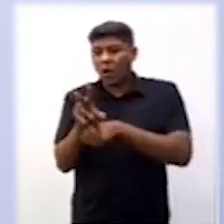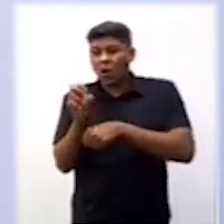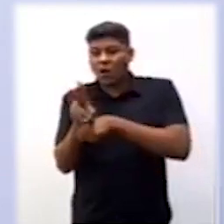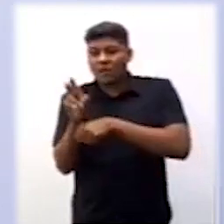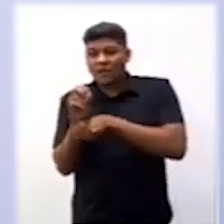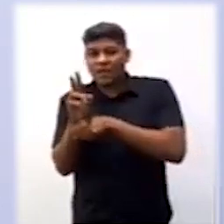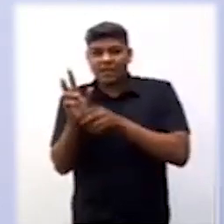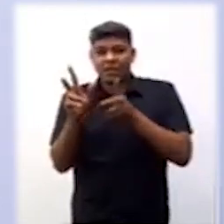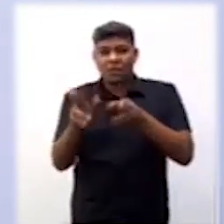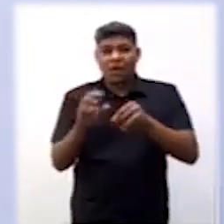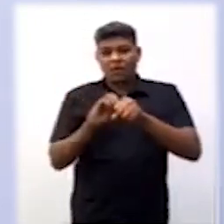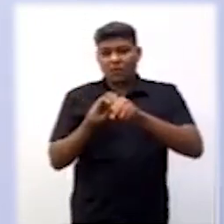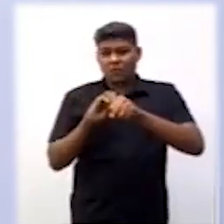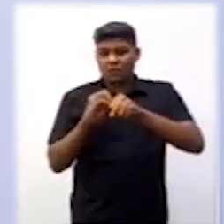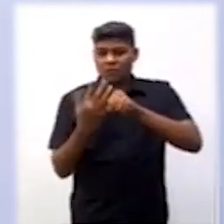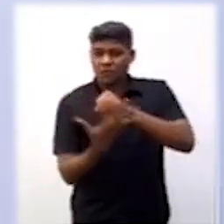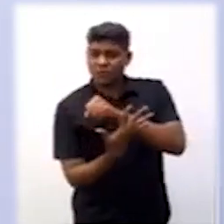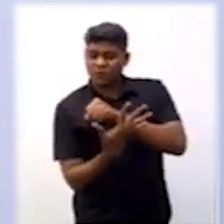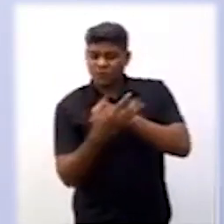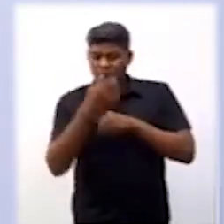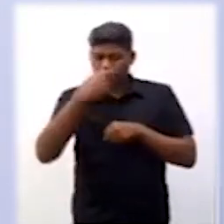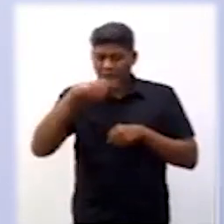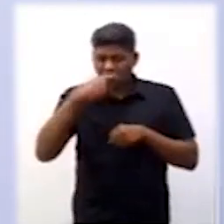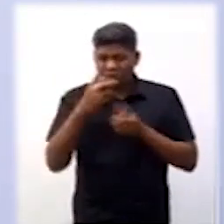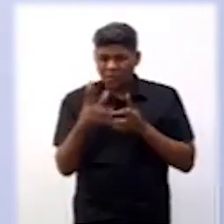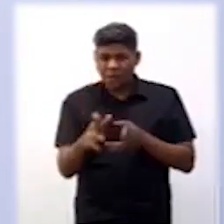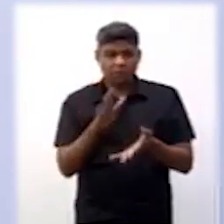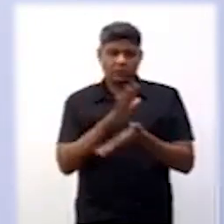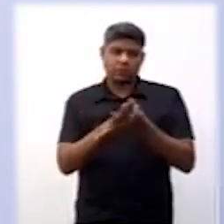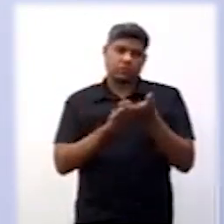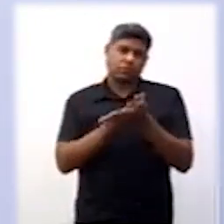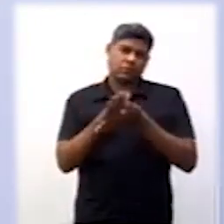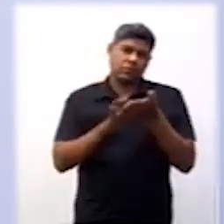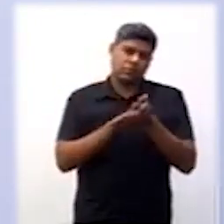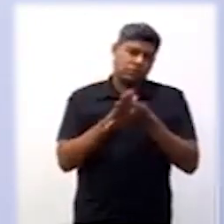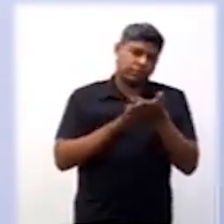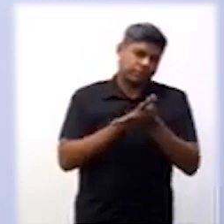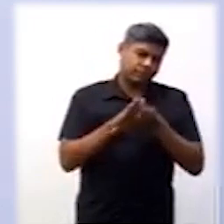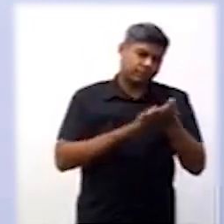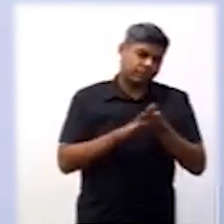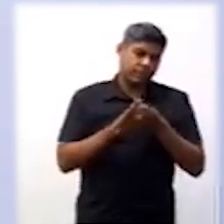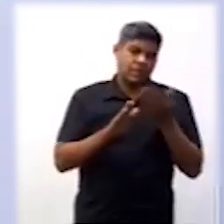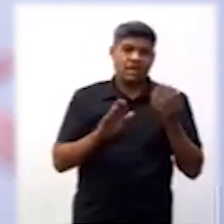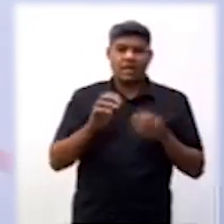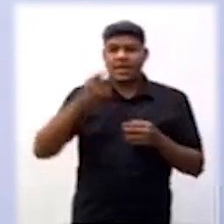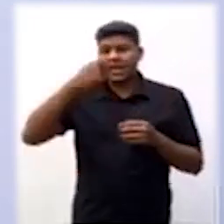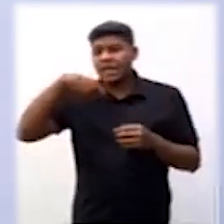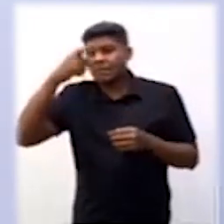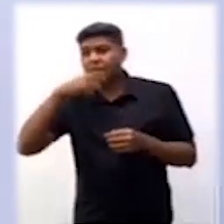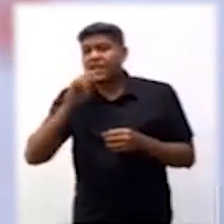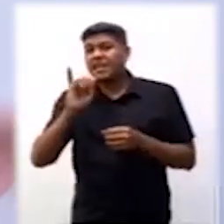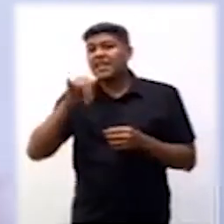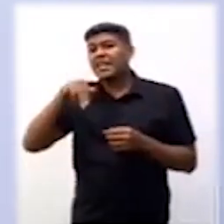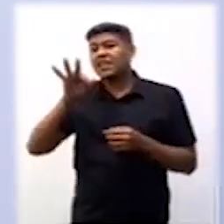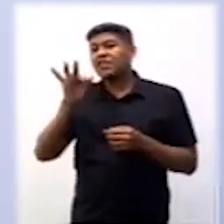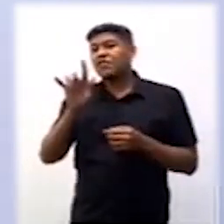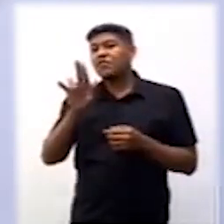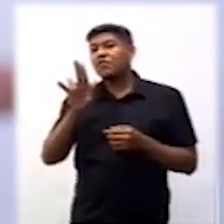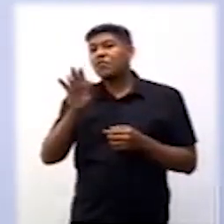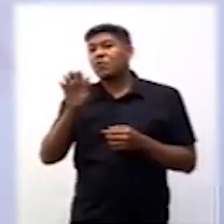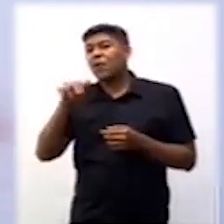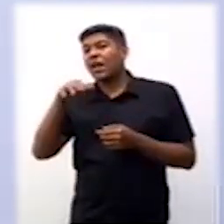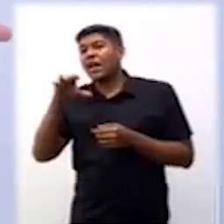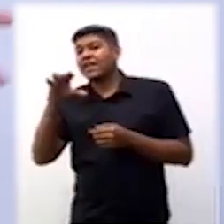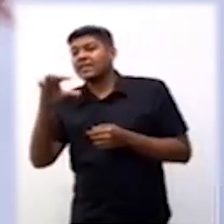que gripe. Não, galera. O vírus causador da gripe é a influenza. O vírus causador da Covid-19, coronavírus, no